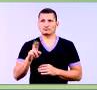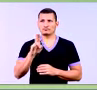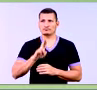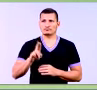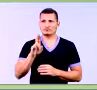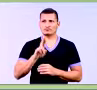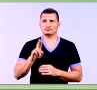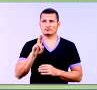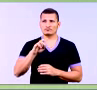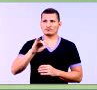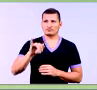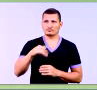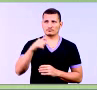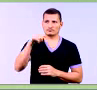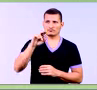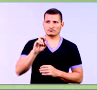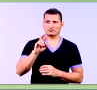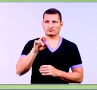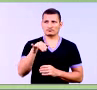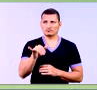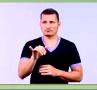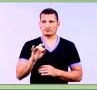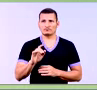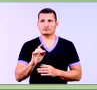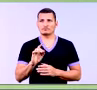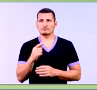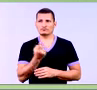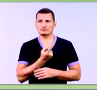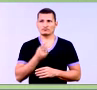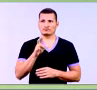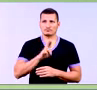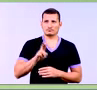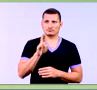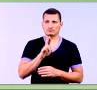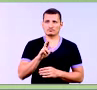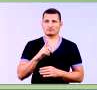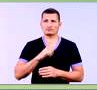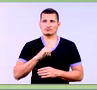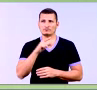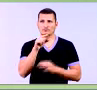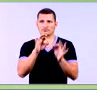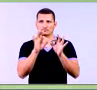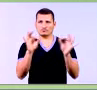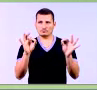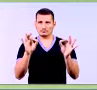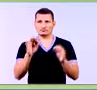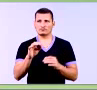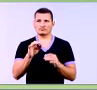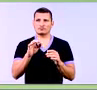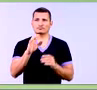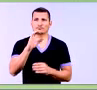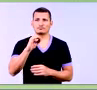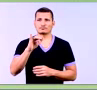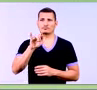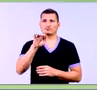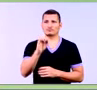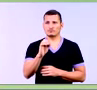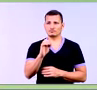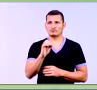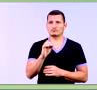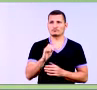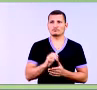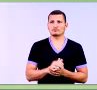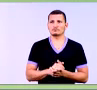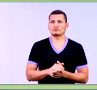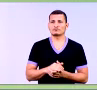Utilizando jQuery, nós utilizaríamos para obter esse valor esta codificação, que